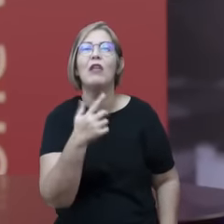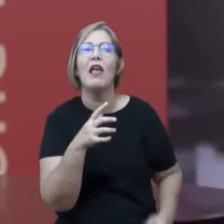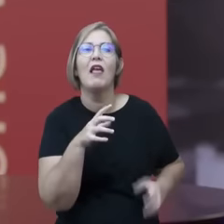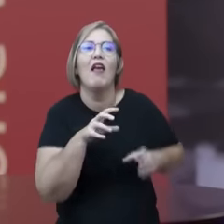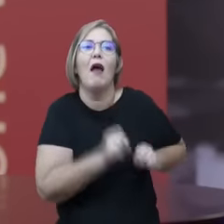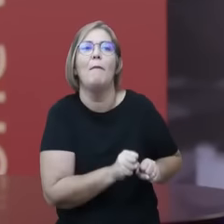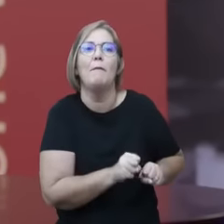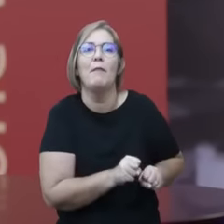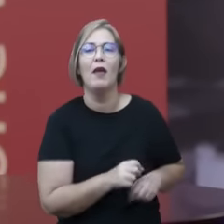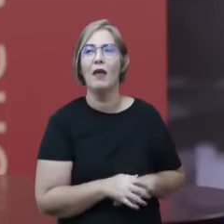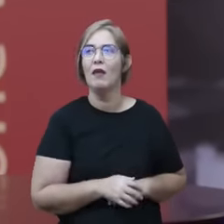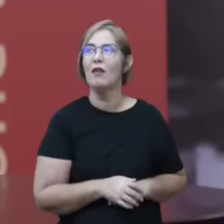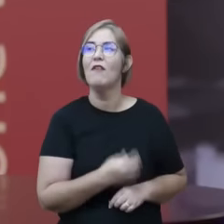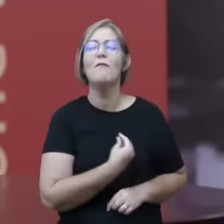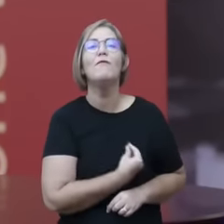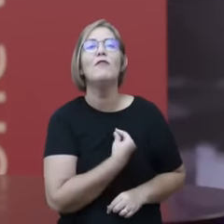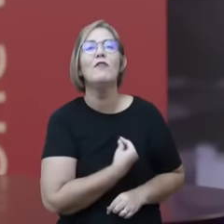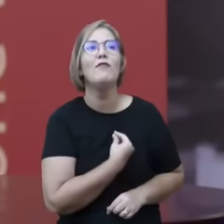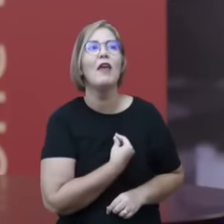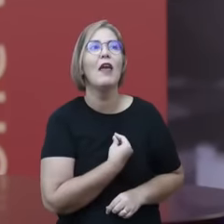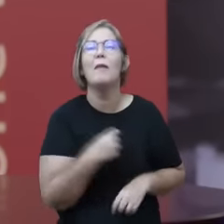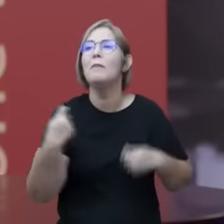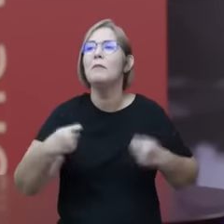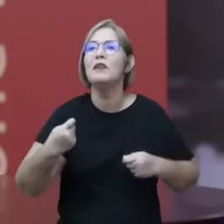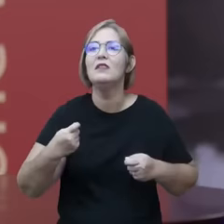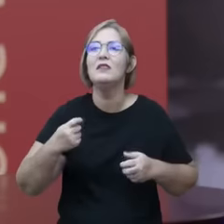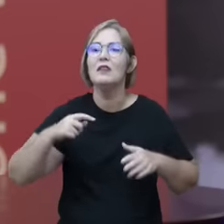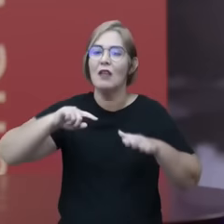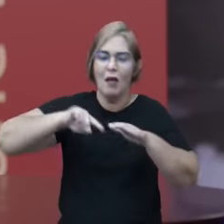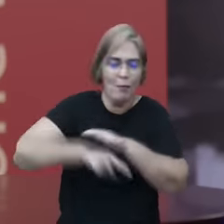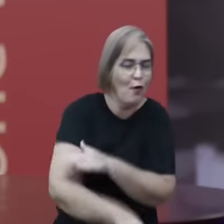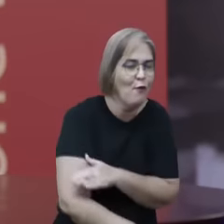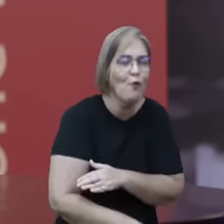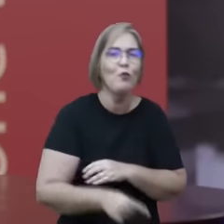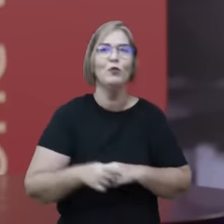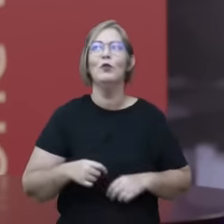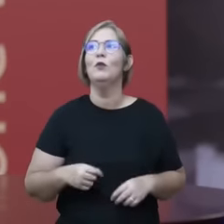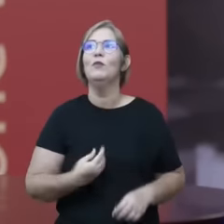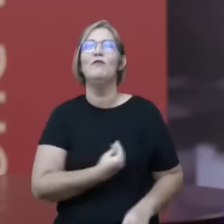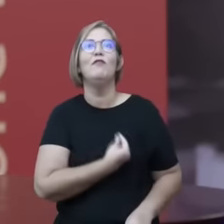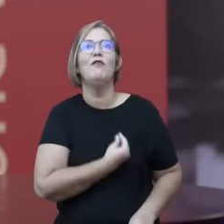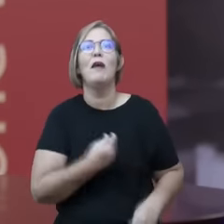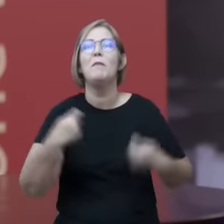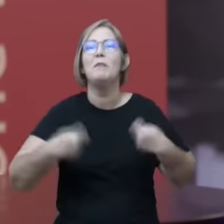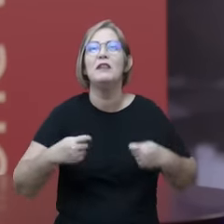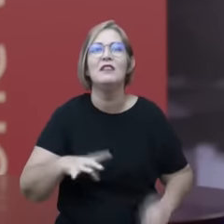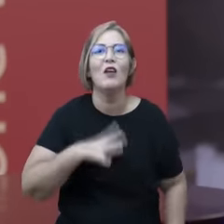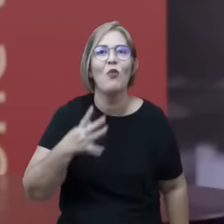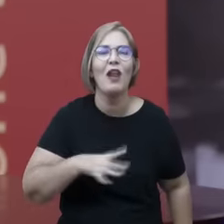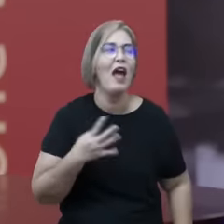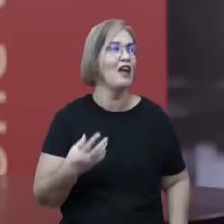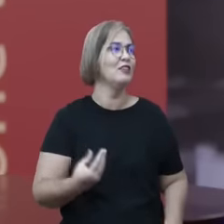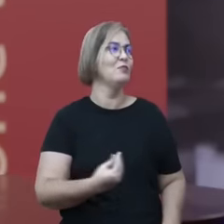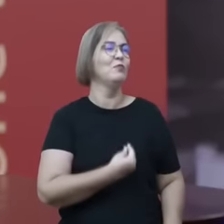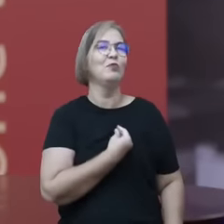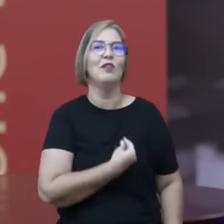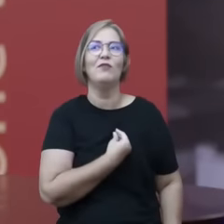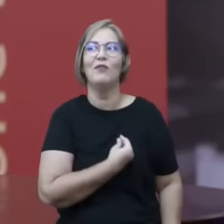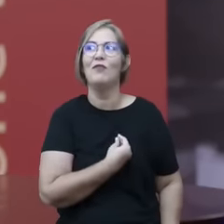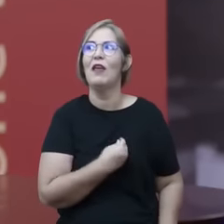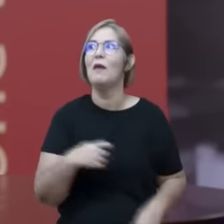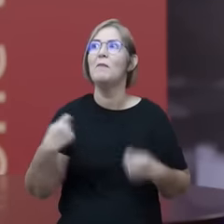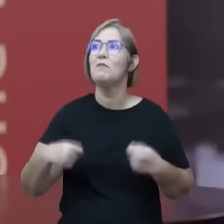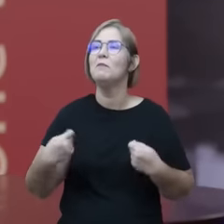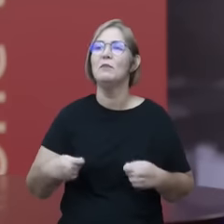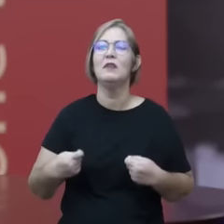Porque é necessário mergulhar, dar o salto no abismo do absurdo ou dar o salto no